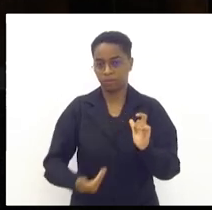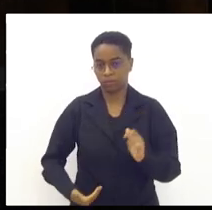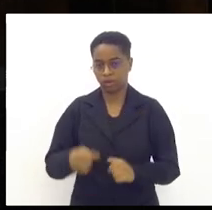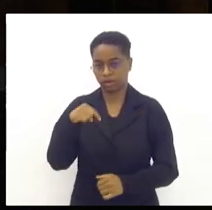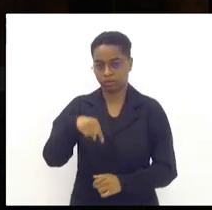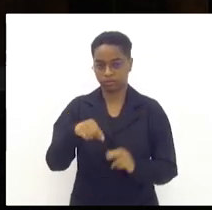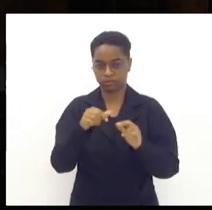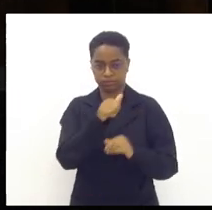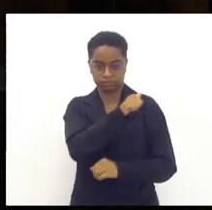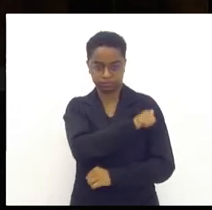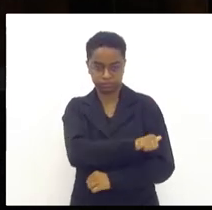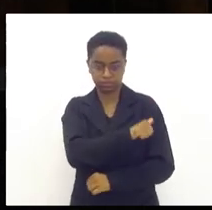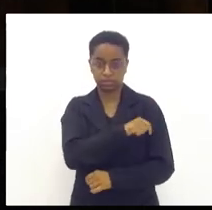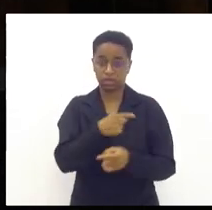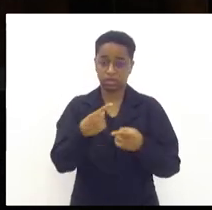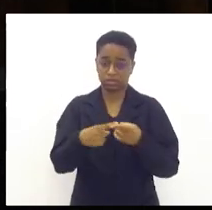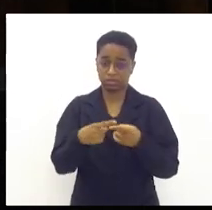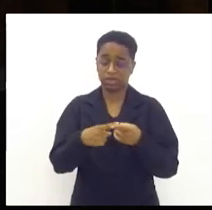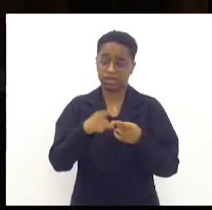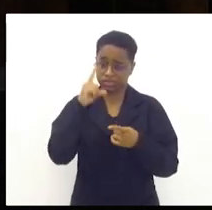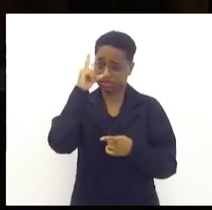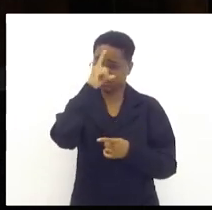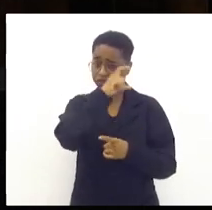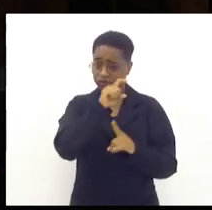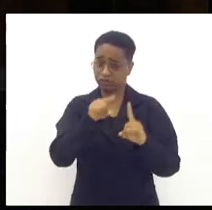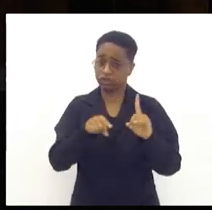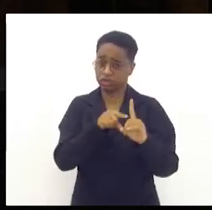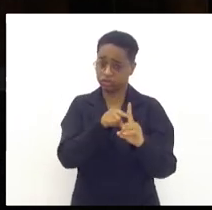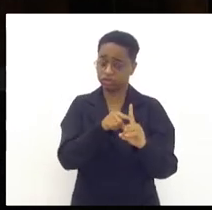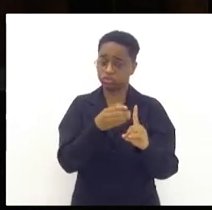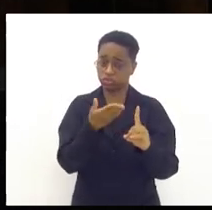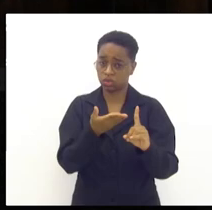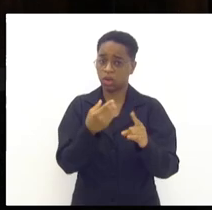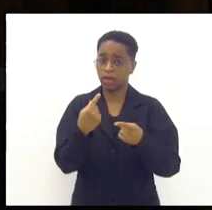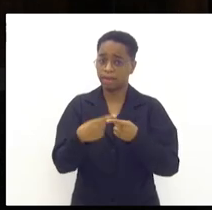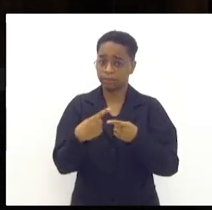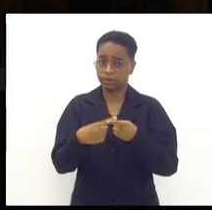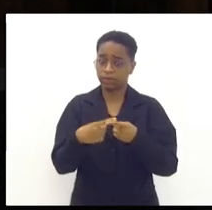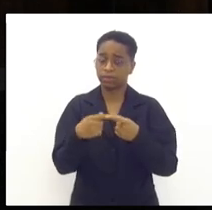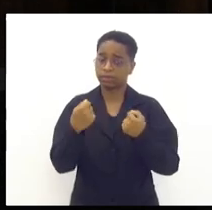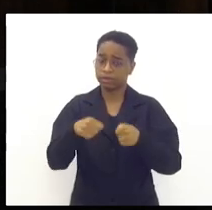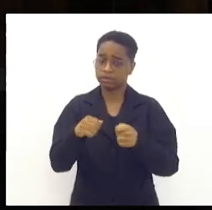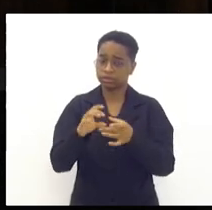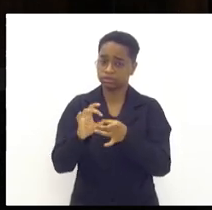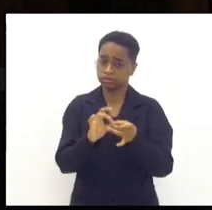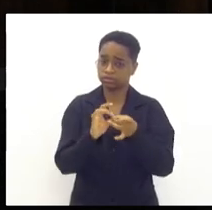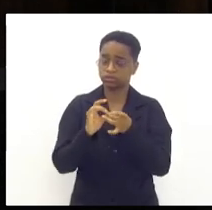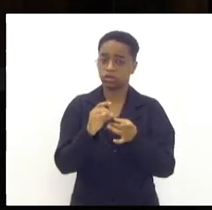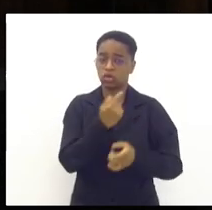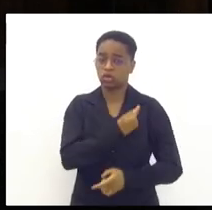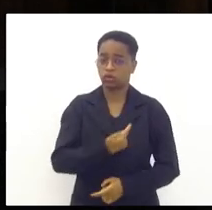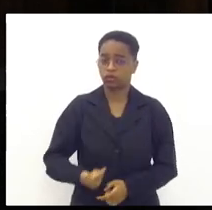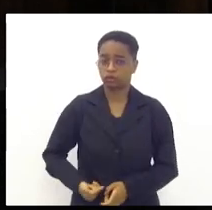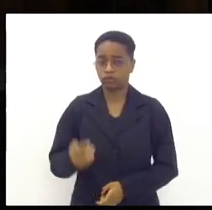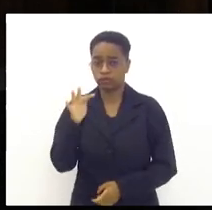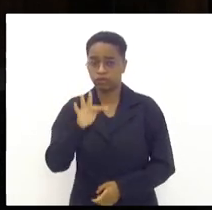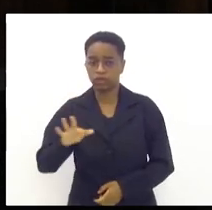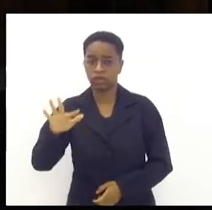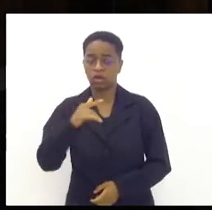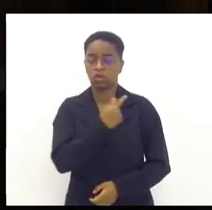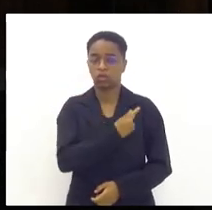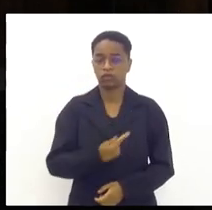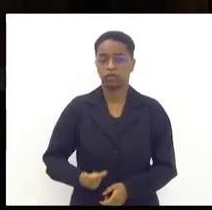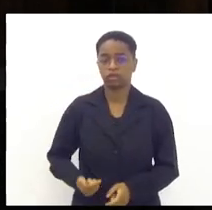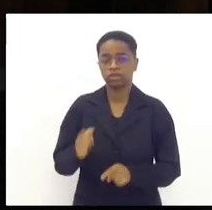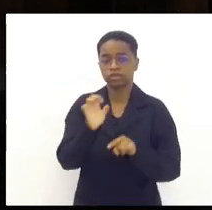É uma tarefa muito difícil, porque depende da união de todos, do governo federal, do governo do Estado,